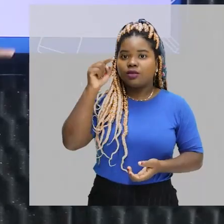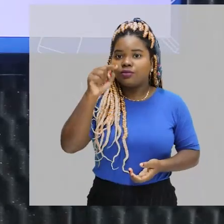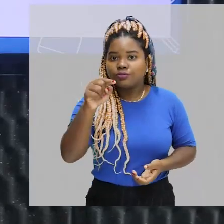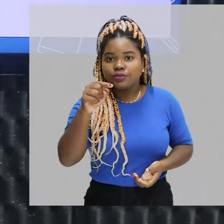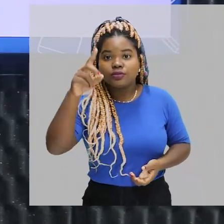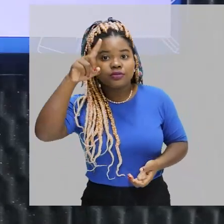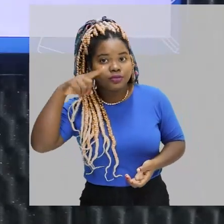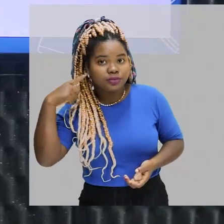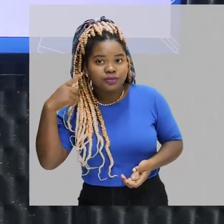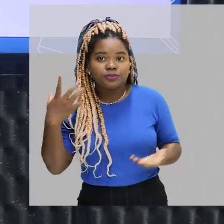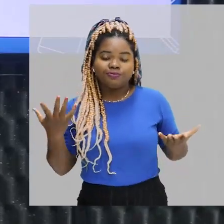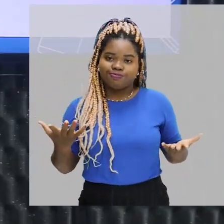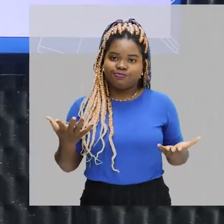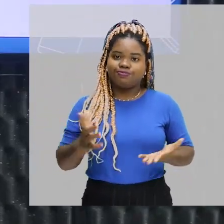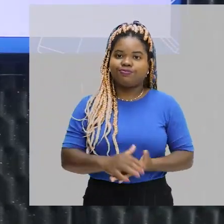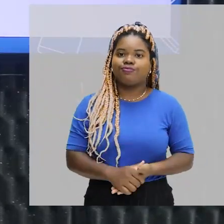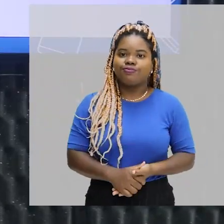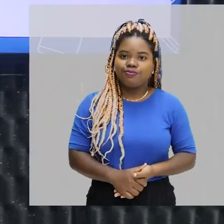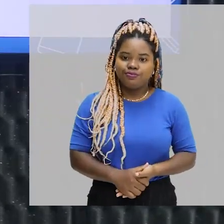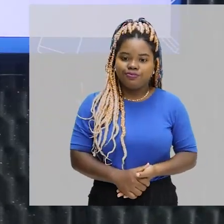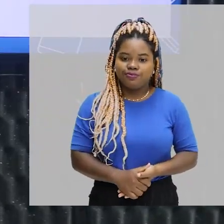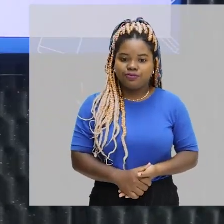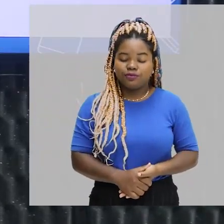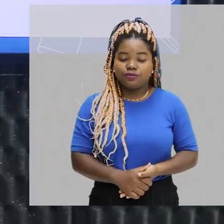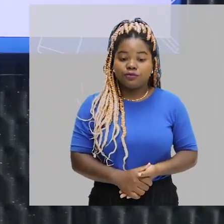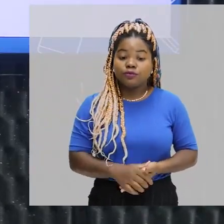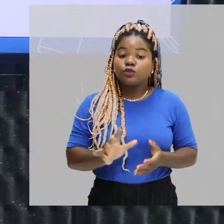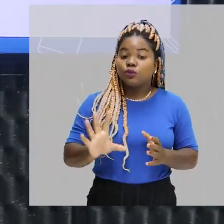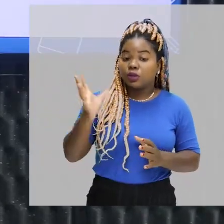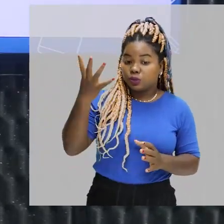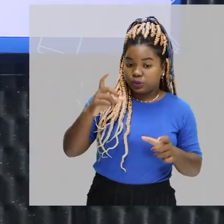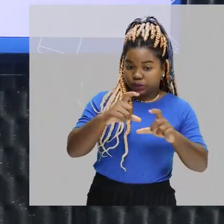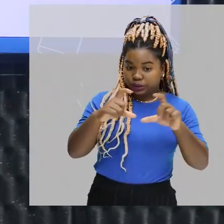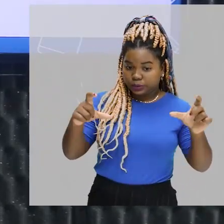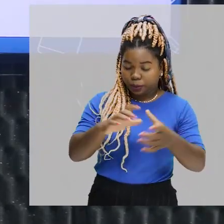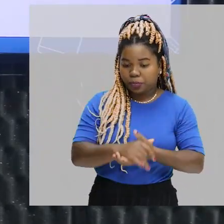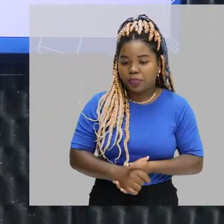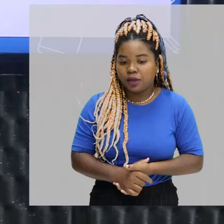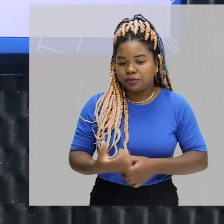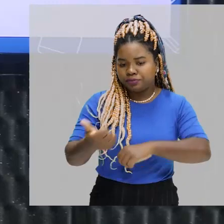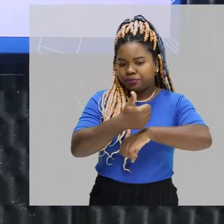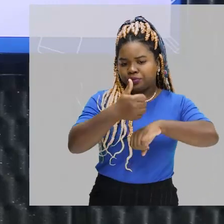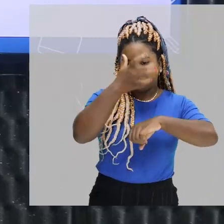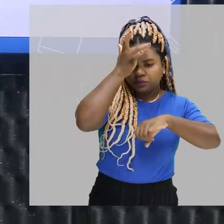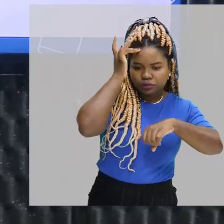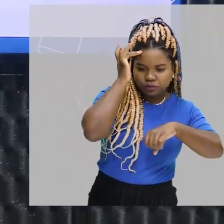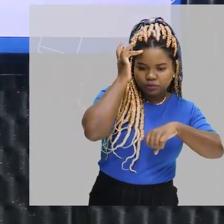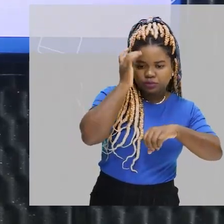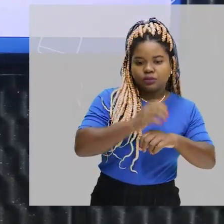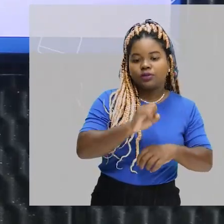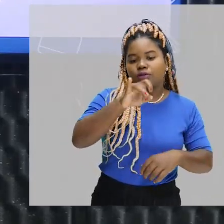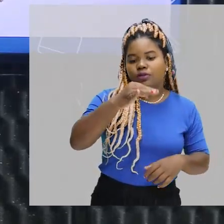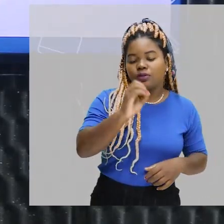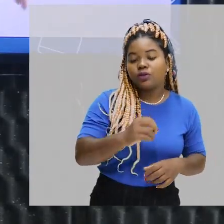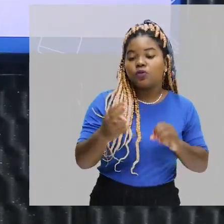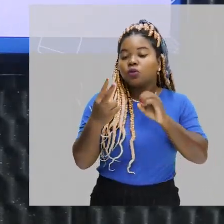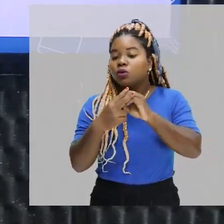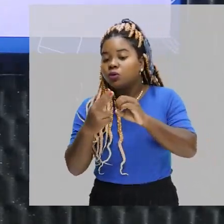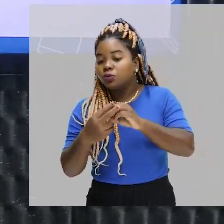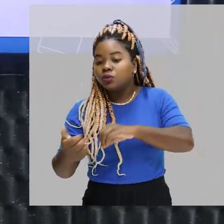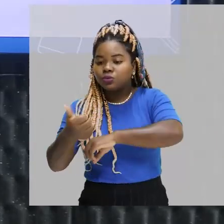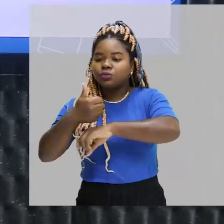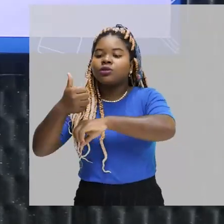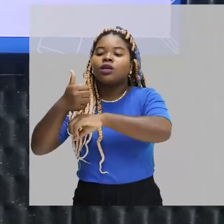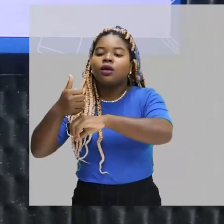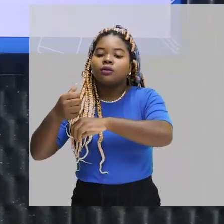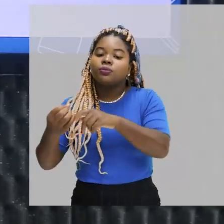segunda, Deusa terceira. Então, olha só. Quando isso acontecer e a primeira pessoa fizer parte do sujeito, o verbo ficará na primeira